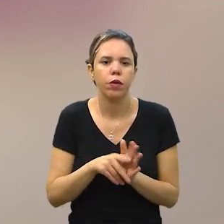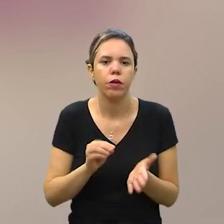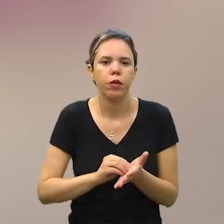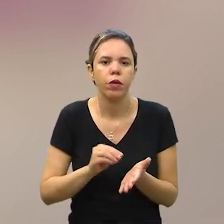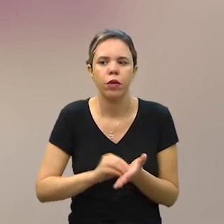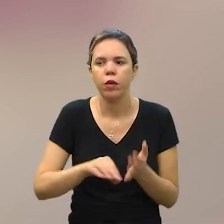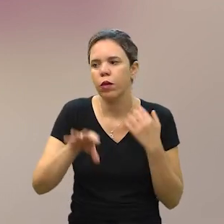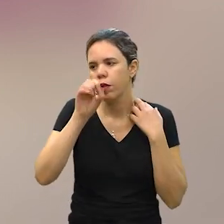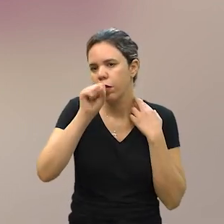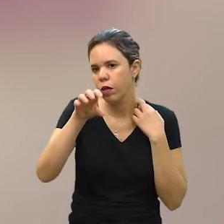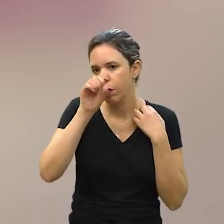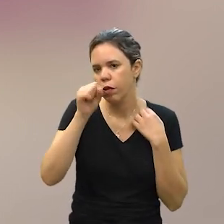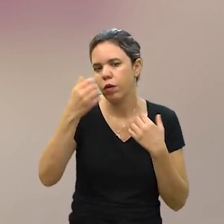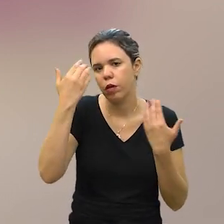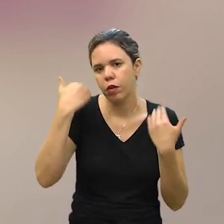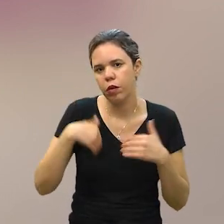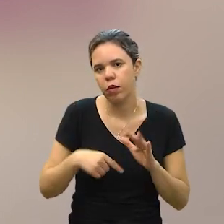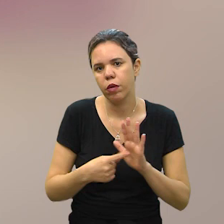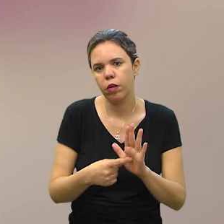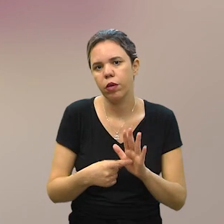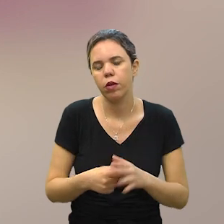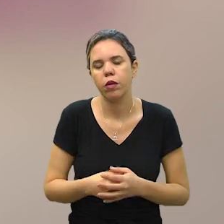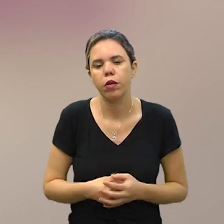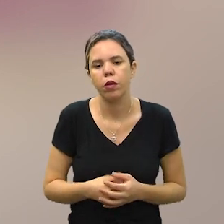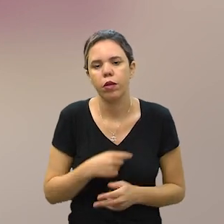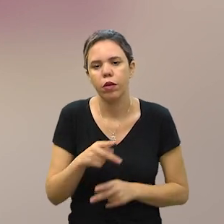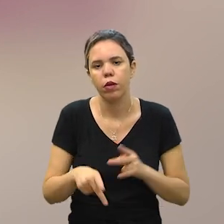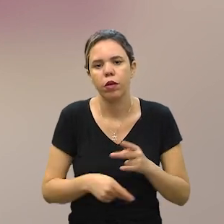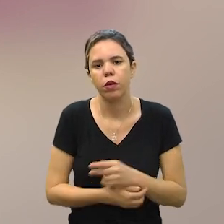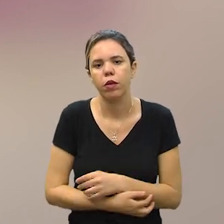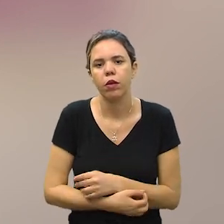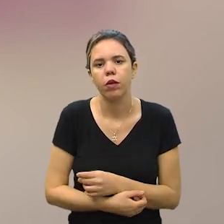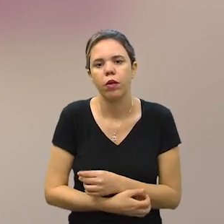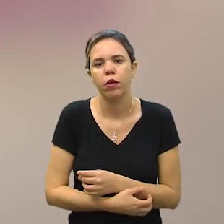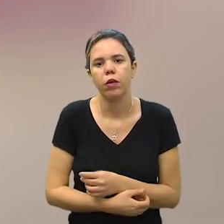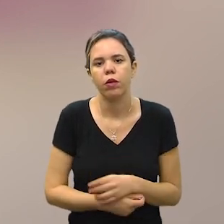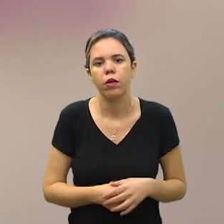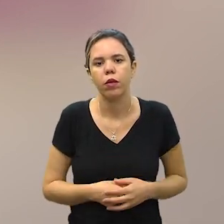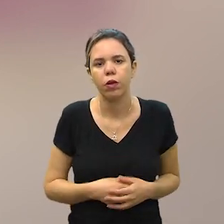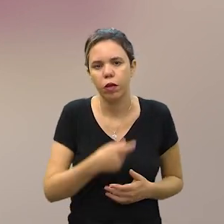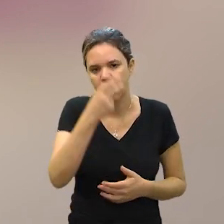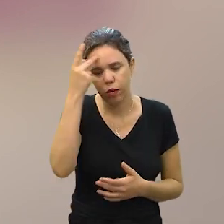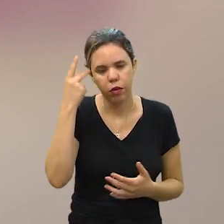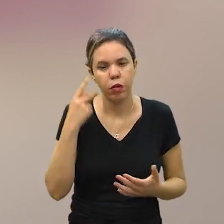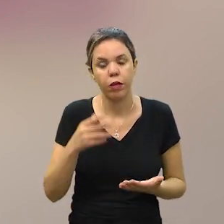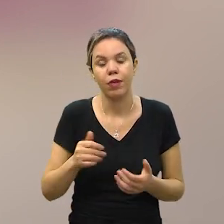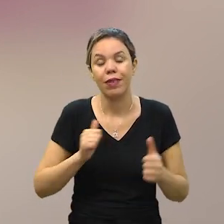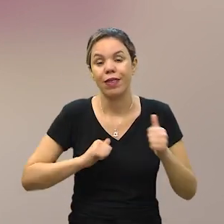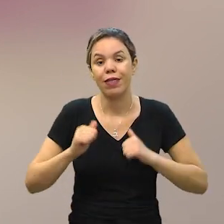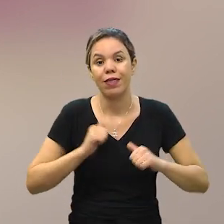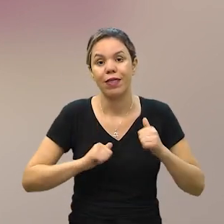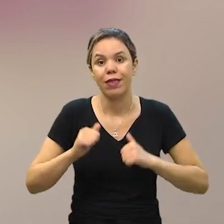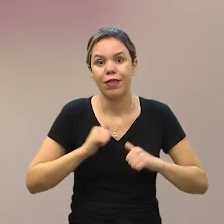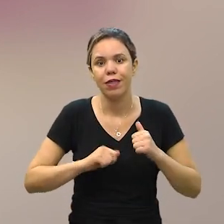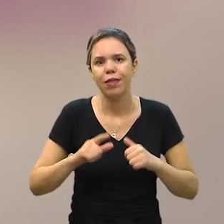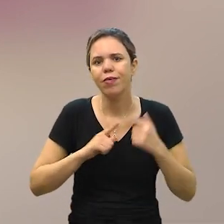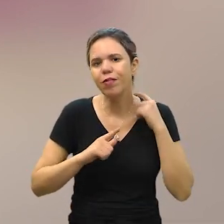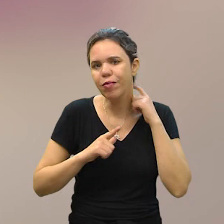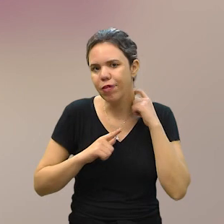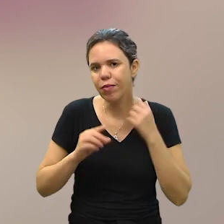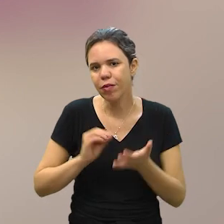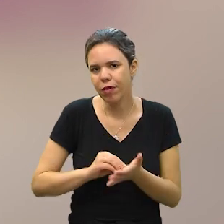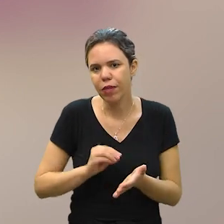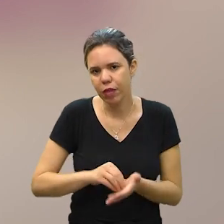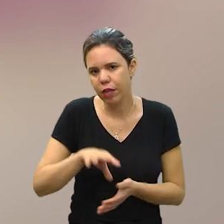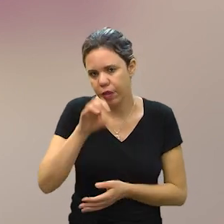própria falta de ar que o Covid apresenta, né, nos pacientes. A pessoa com ansiedade, ela tem